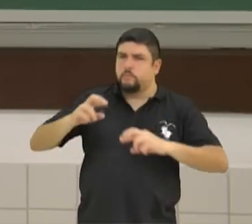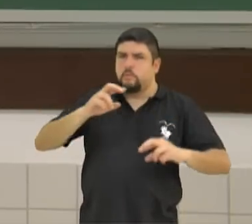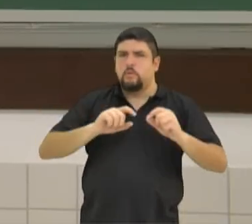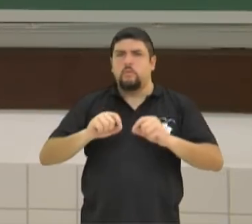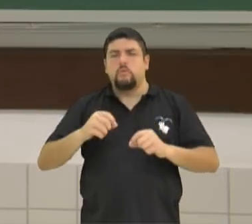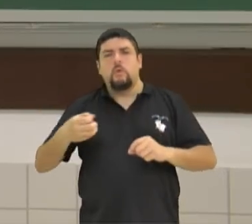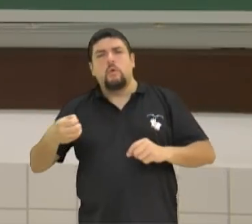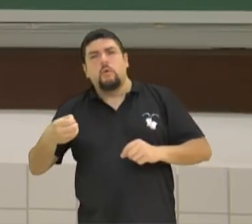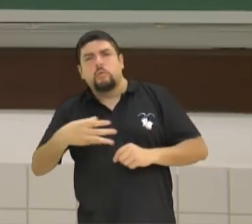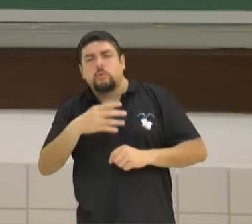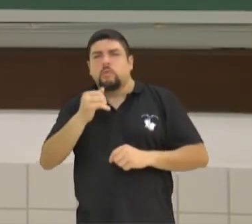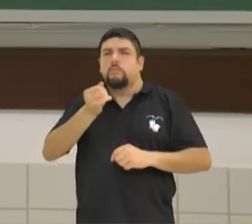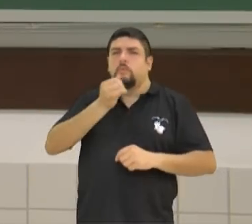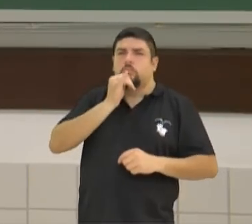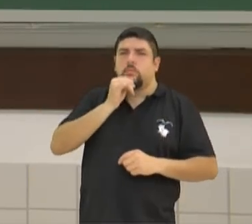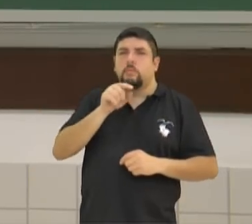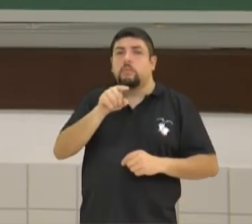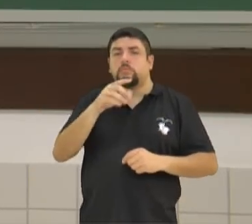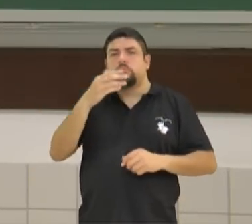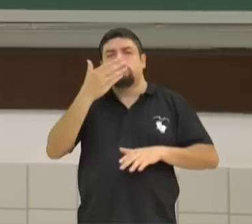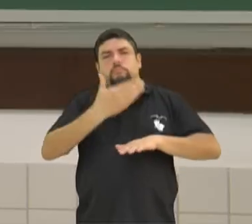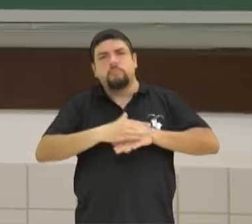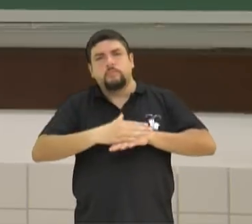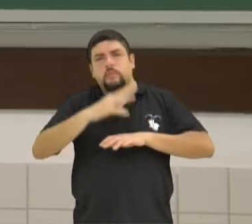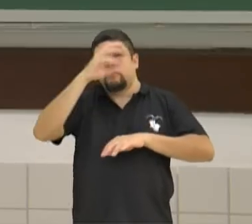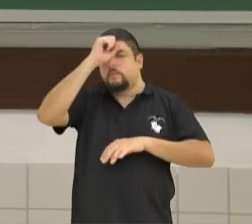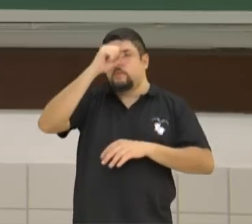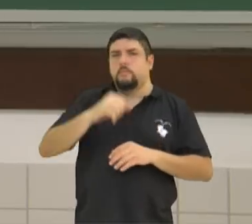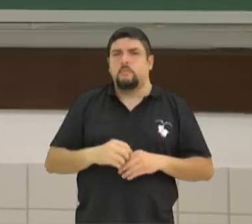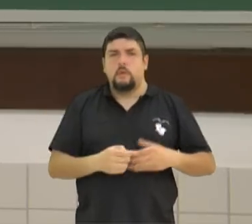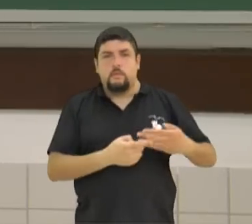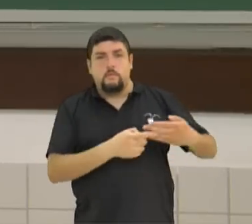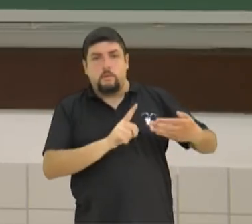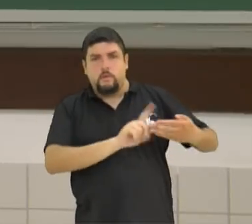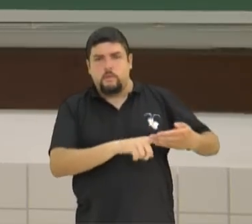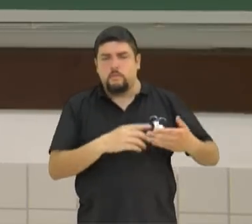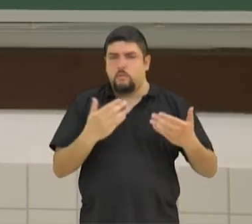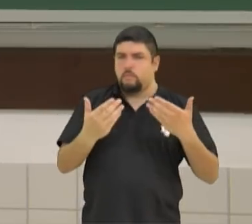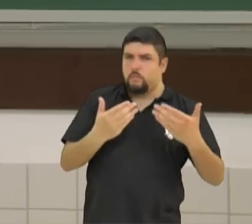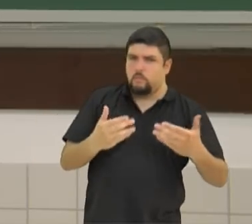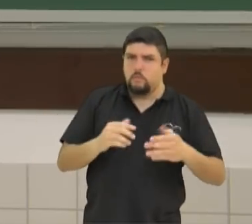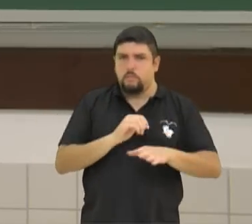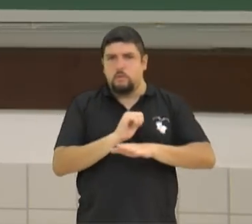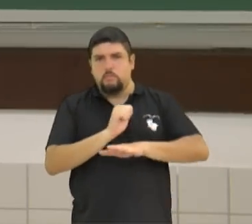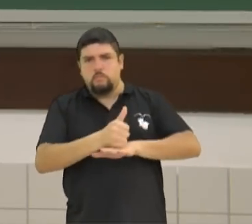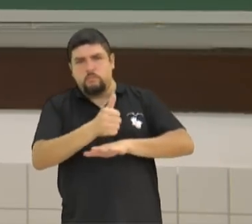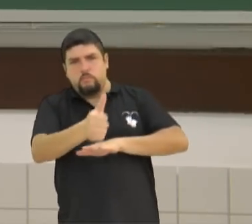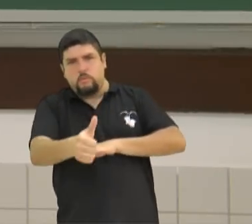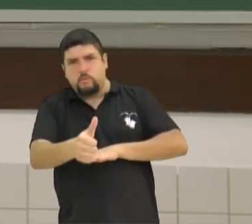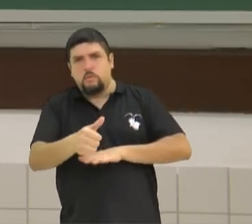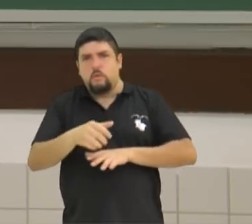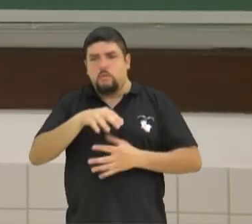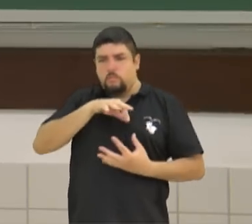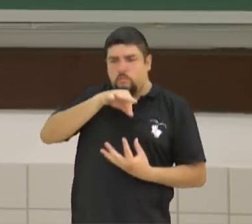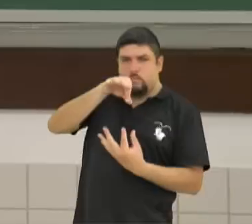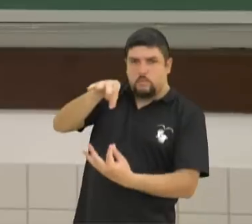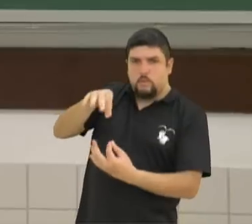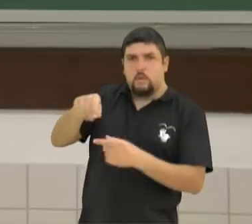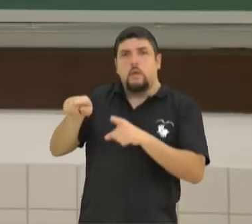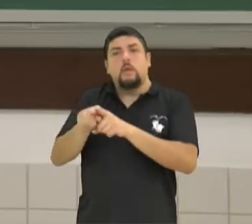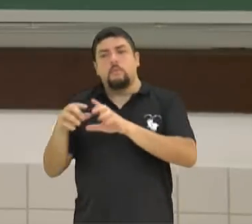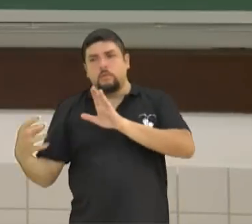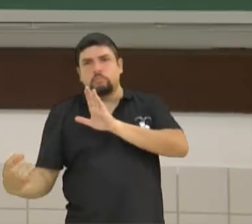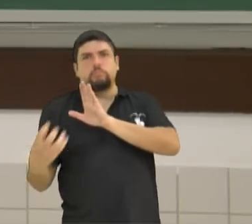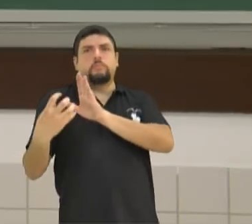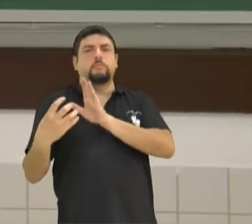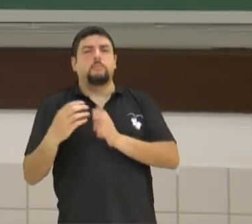fato, se apropriarem desses conceitos, né? Estudamos metáfora, comparação, metonímia, prosopopeia e hipérbole. Né? Vimos